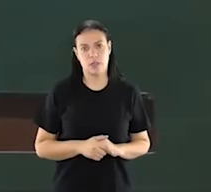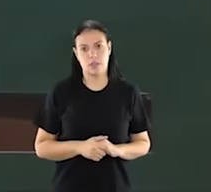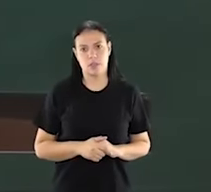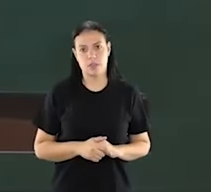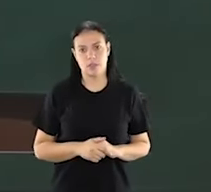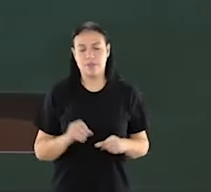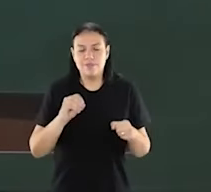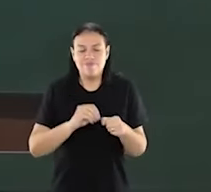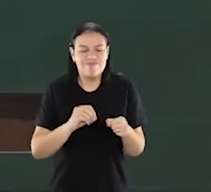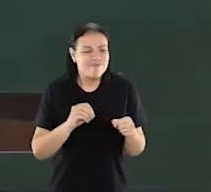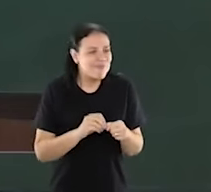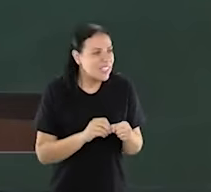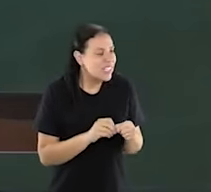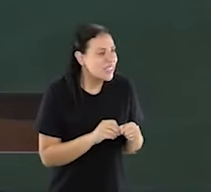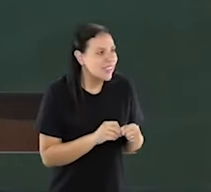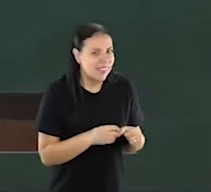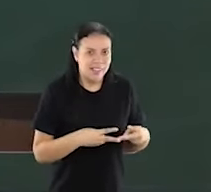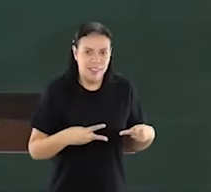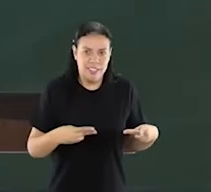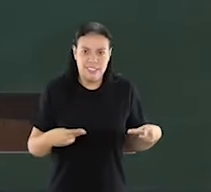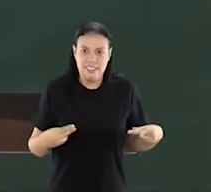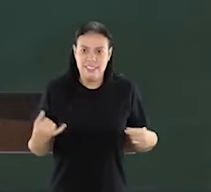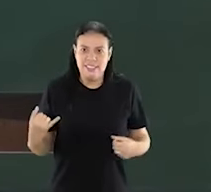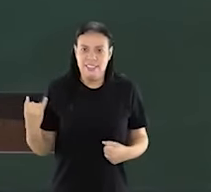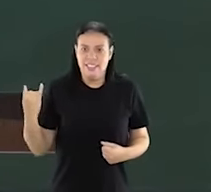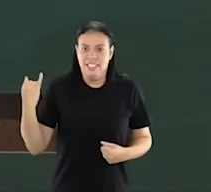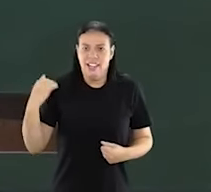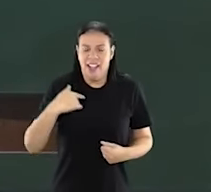de destacar. Notem vocês